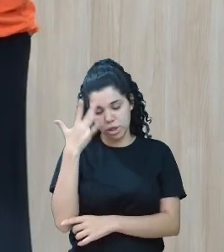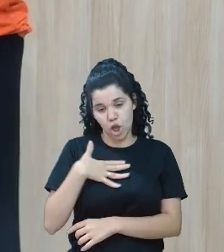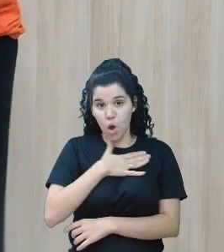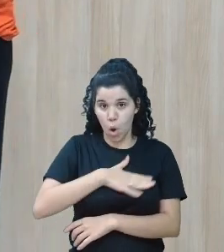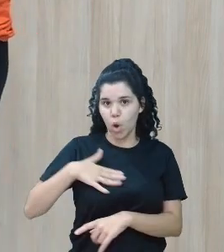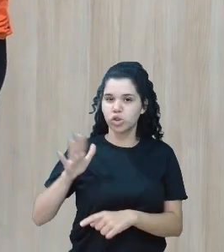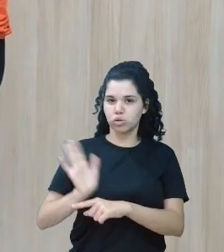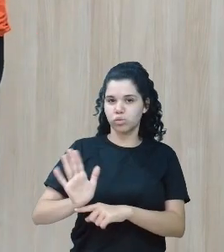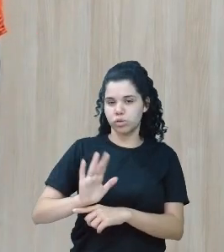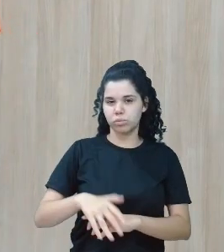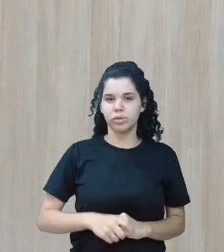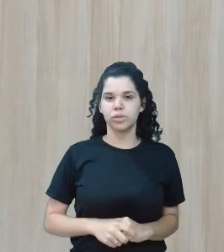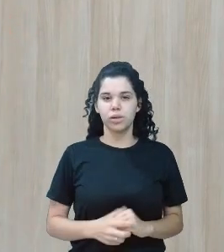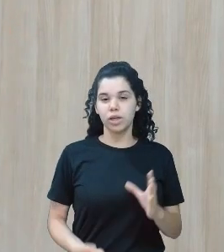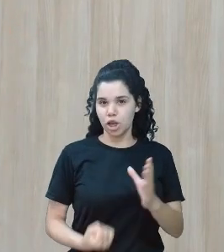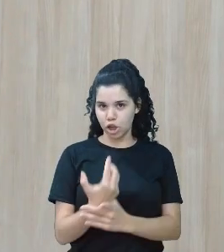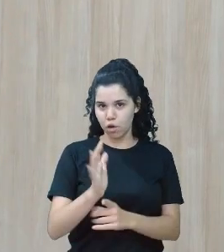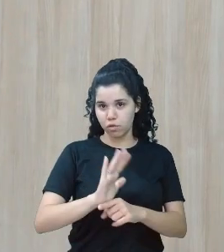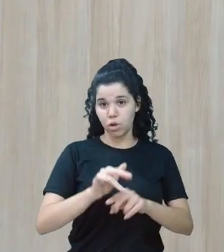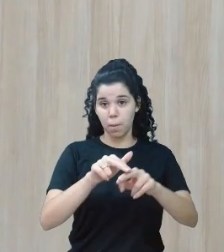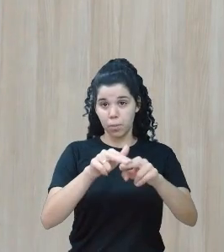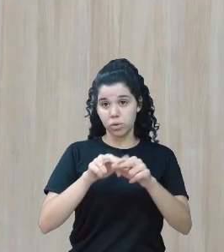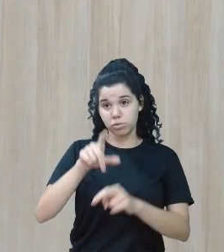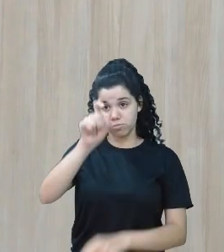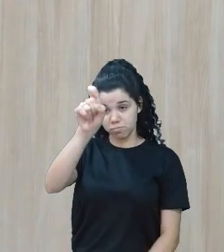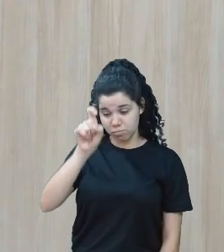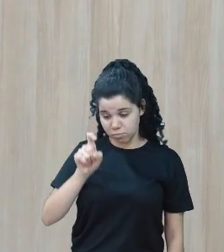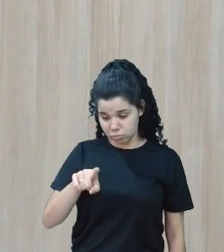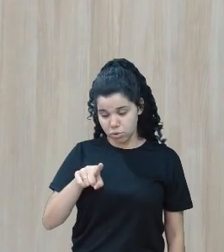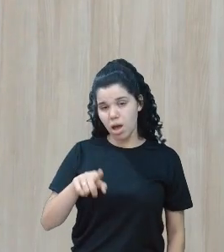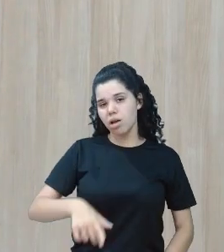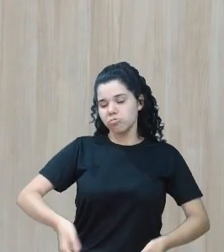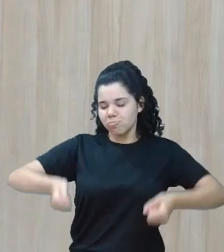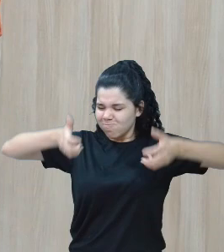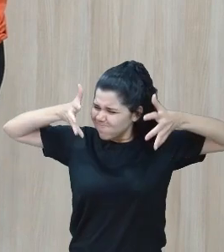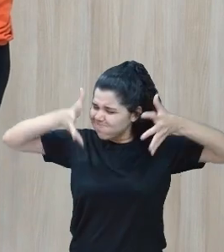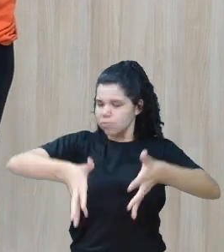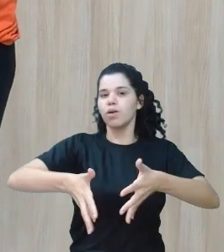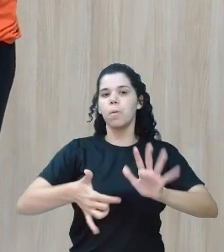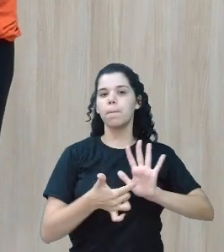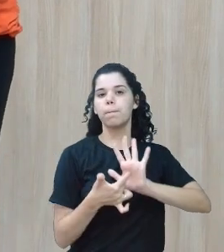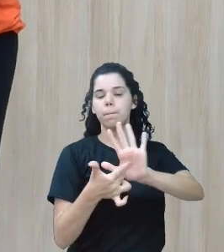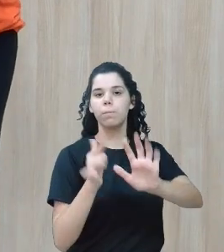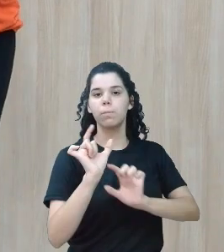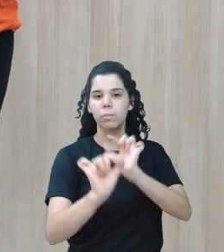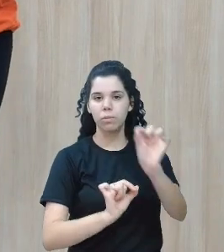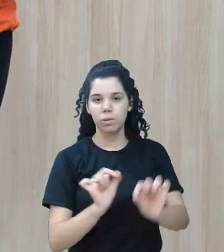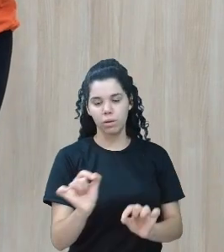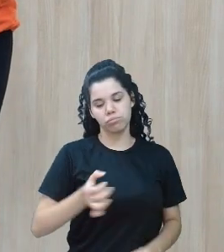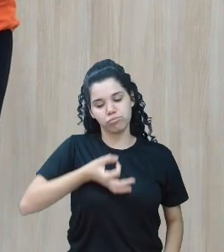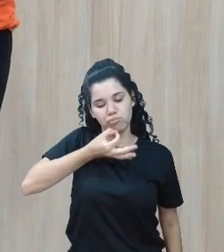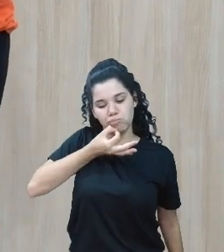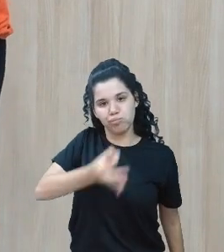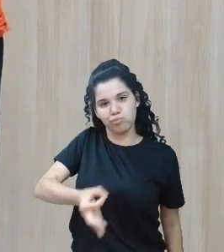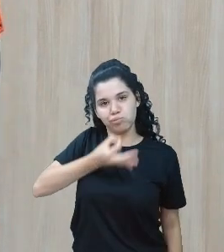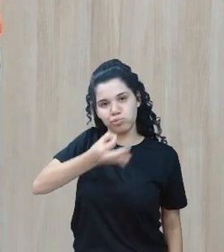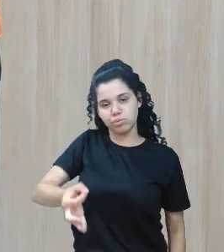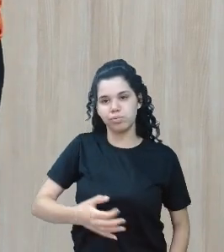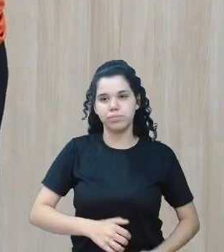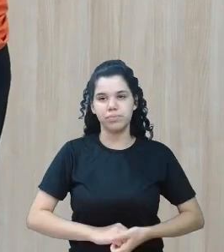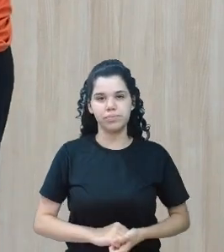gostam do filme. Então, o ponto de exclamação em muito chato reforça a ideia de crítica,